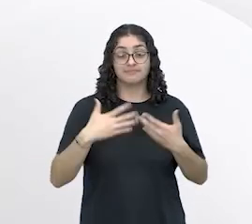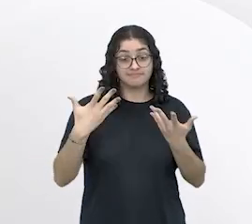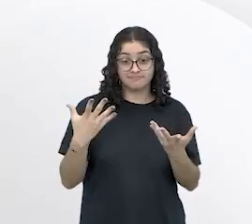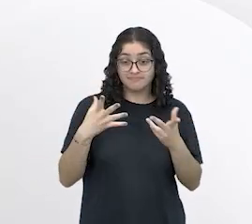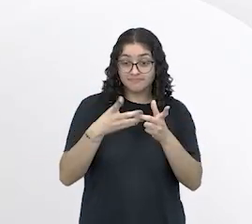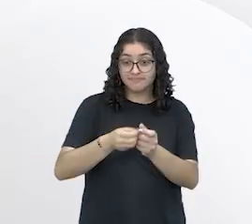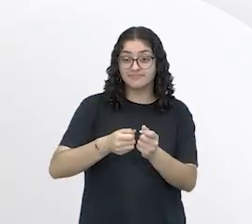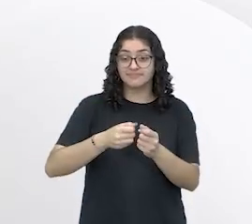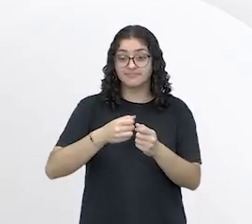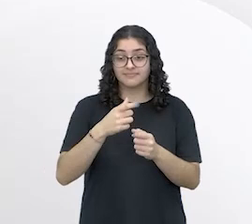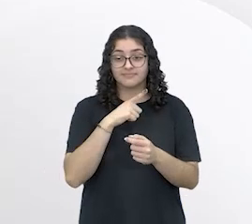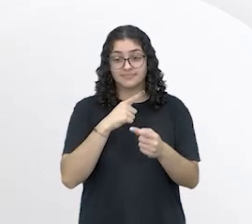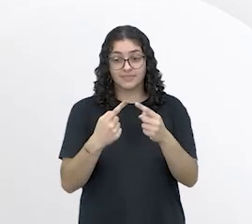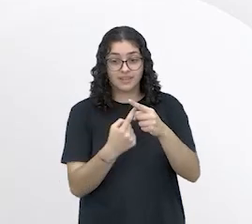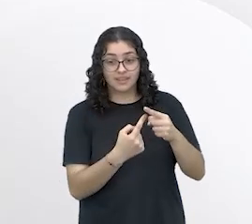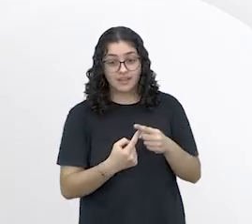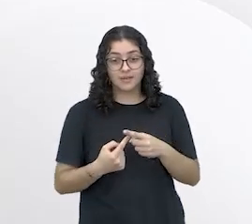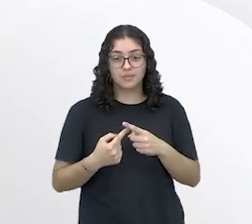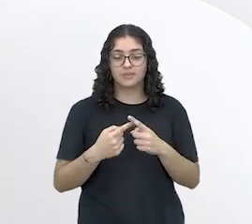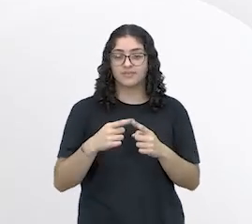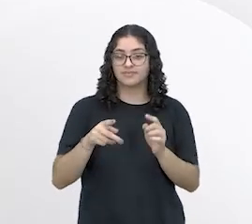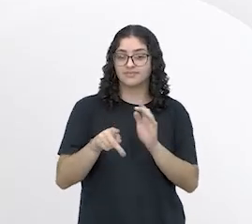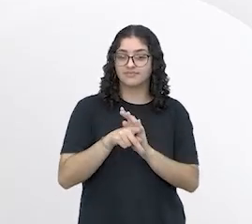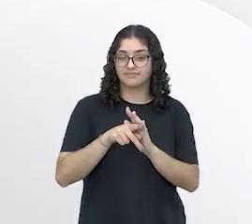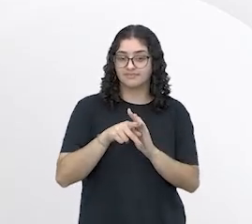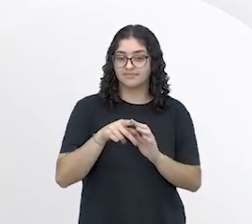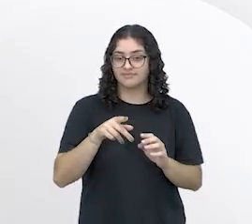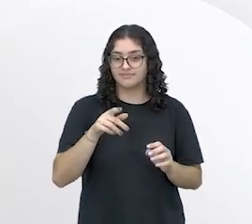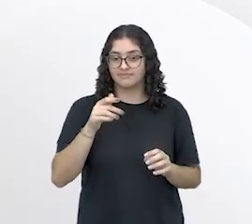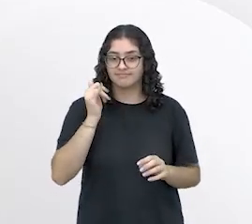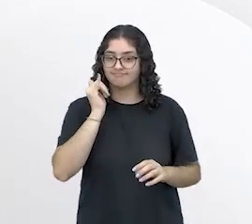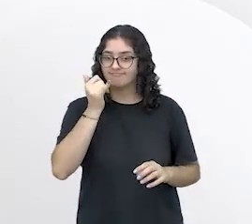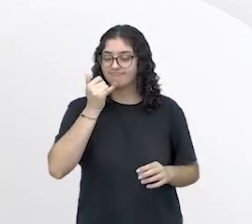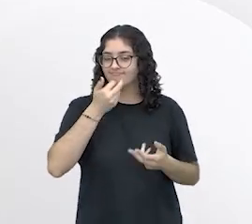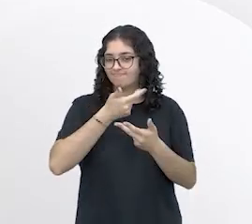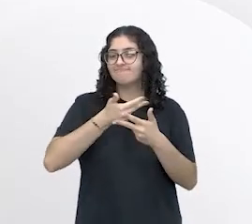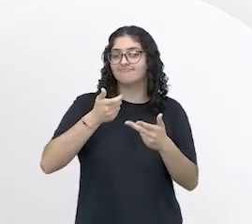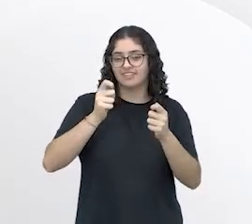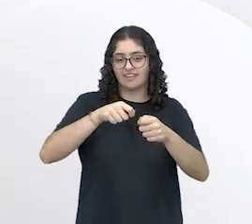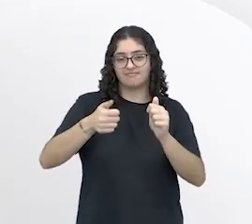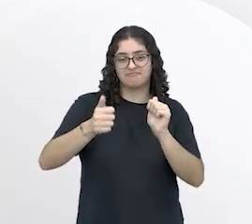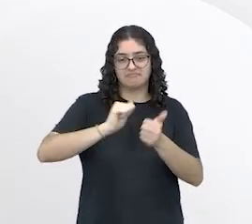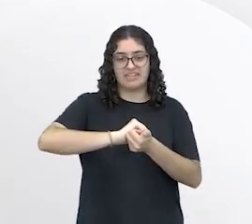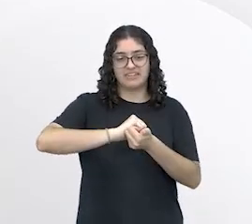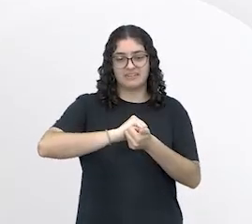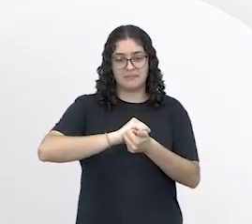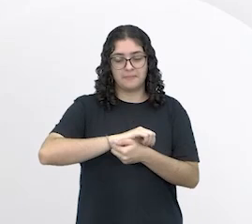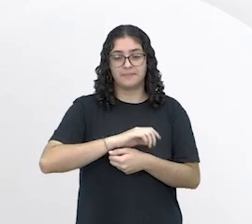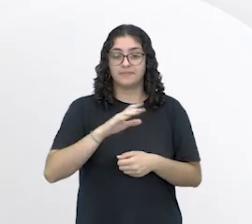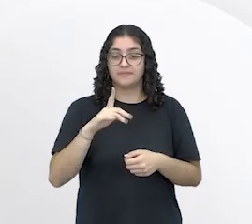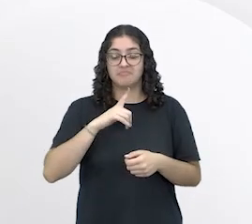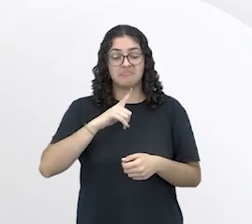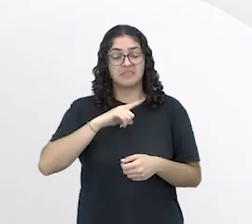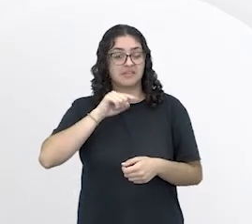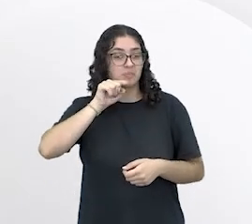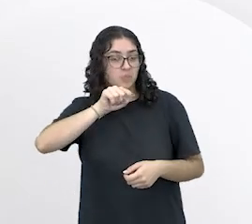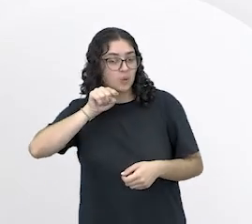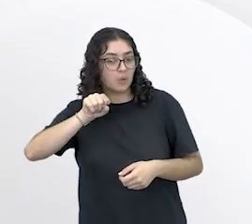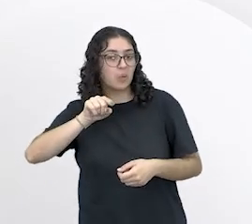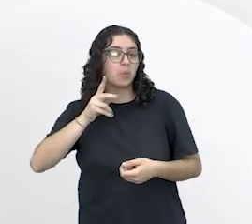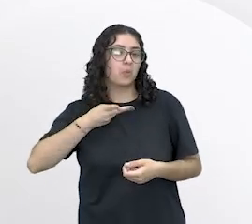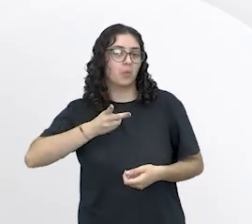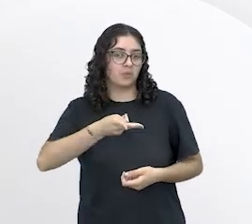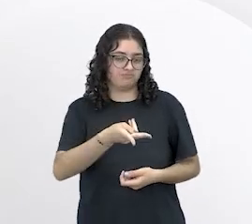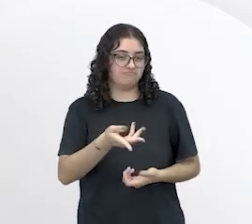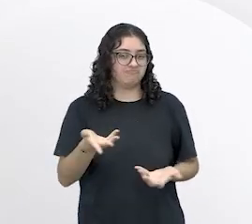com todos os tipos de vocabulário. Sim. Memória. E aqui, vou deixar uns três pontinhos